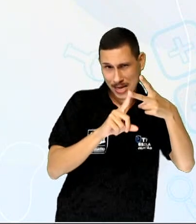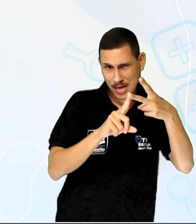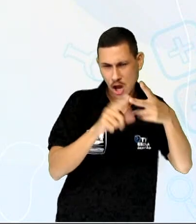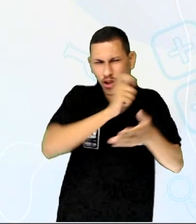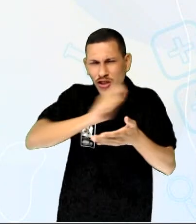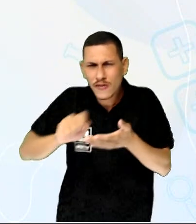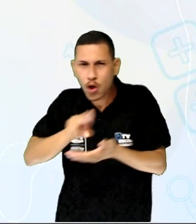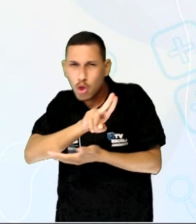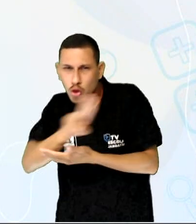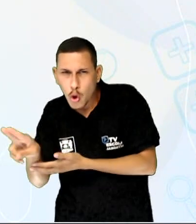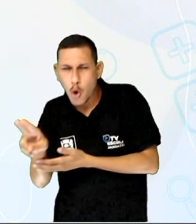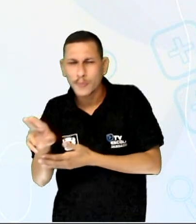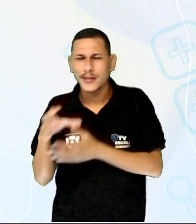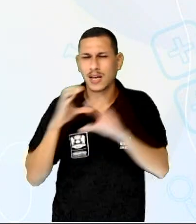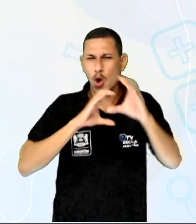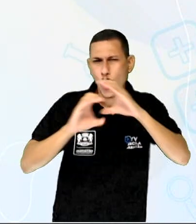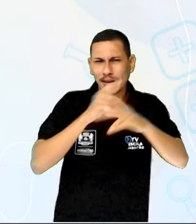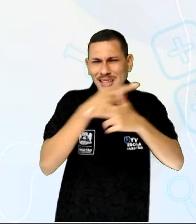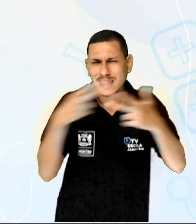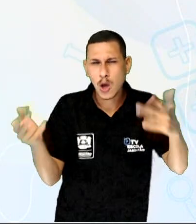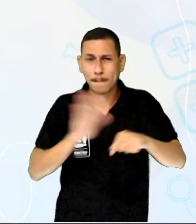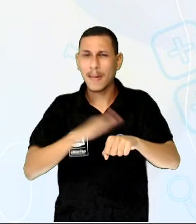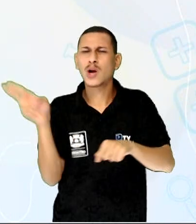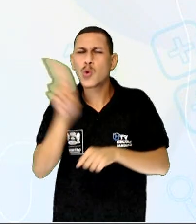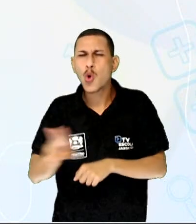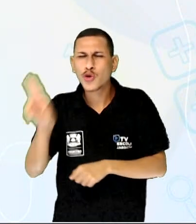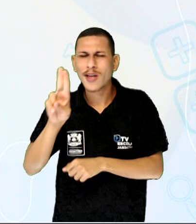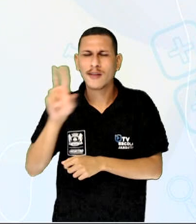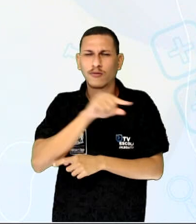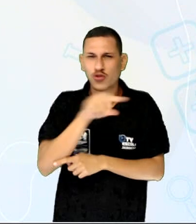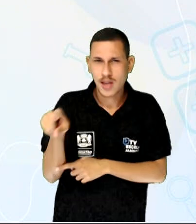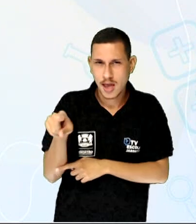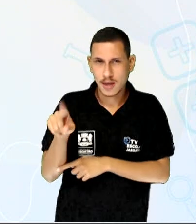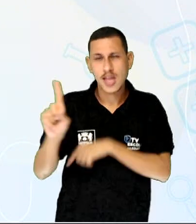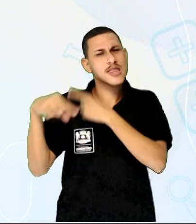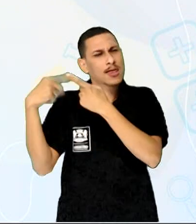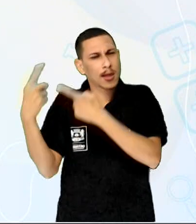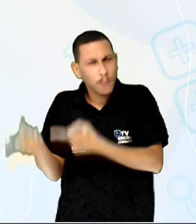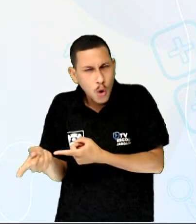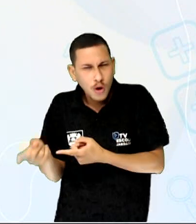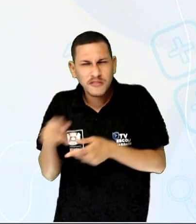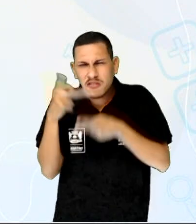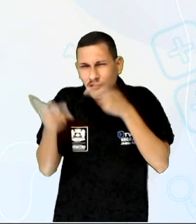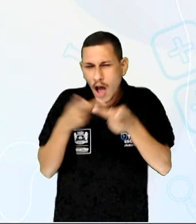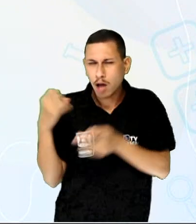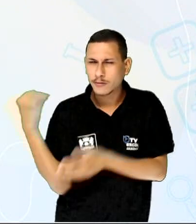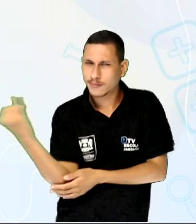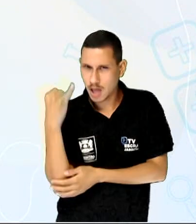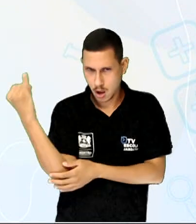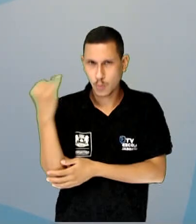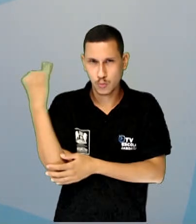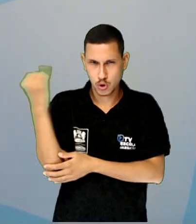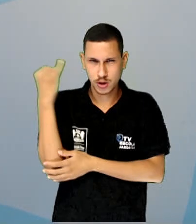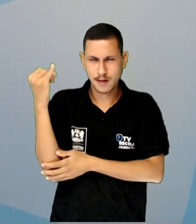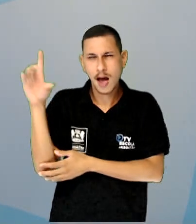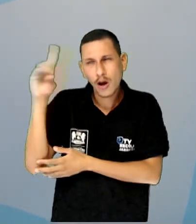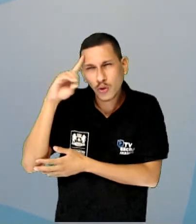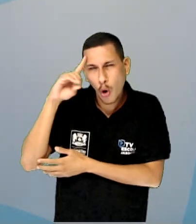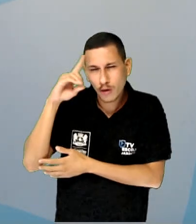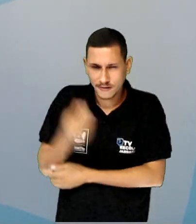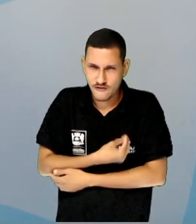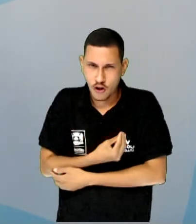de comunicação mais utilizado por você e em seguida fale sobre a importância dele no seu dia a